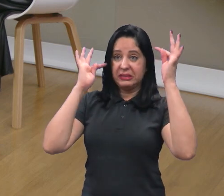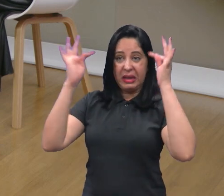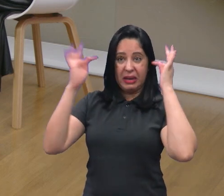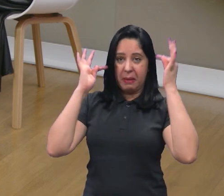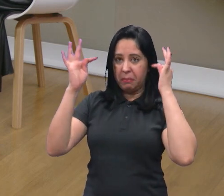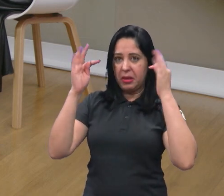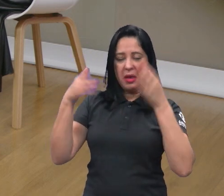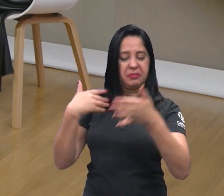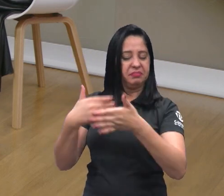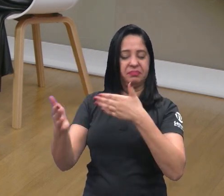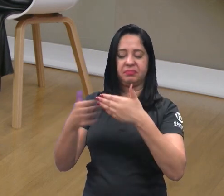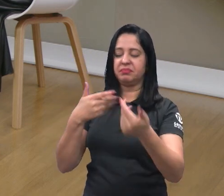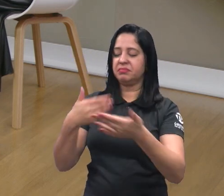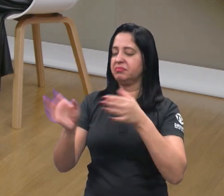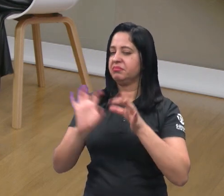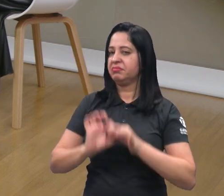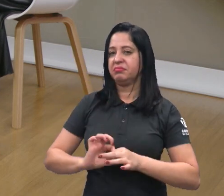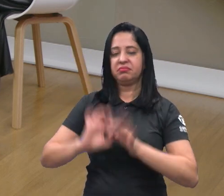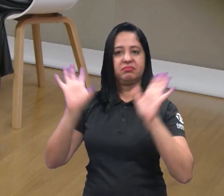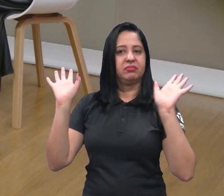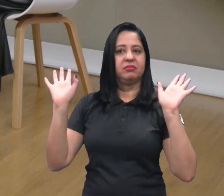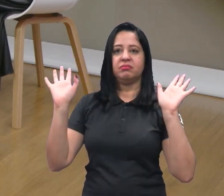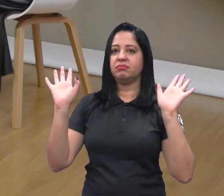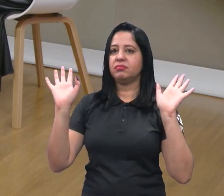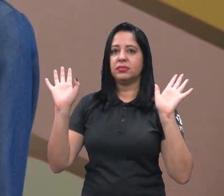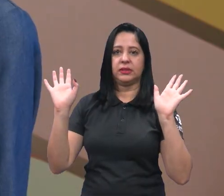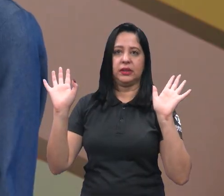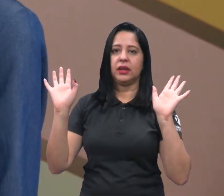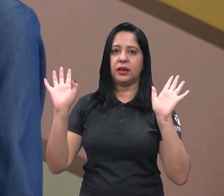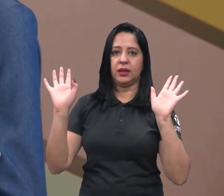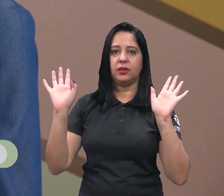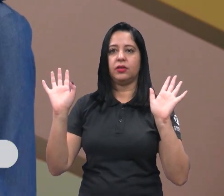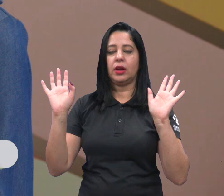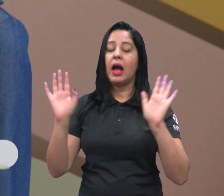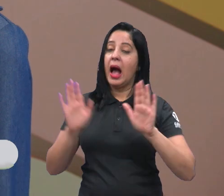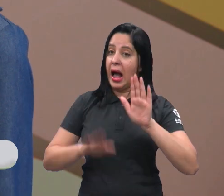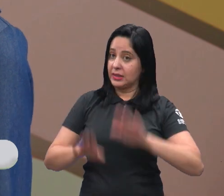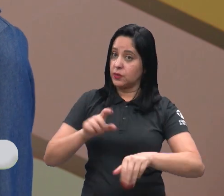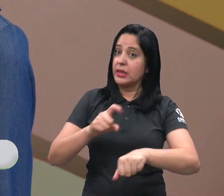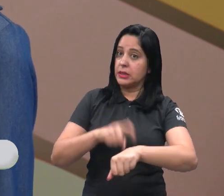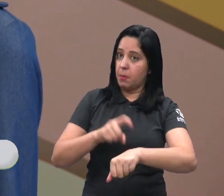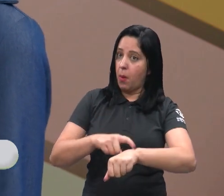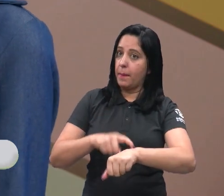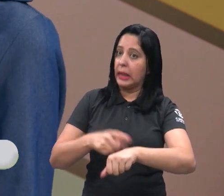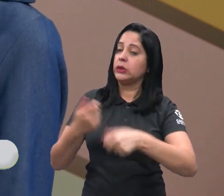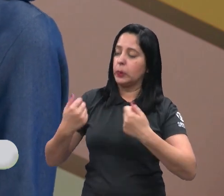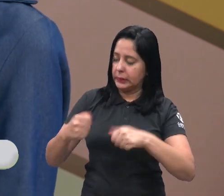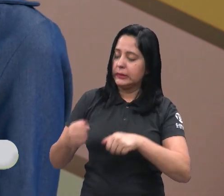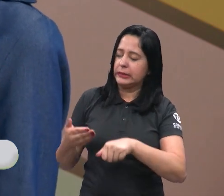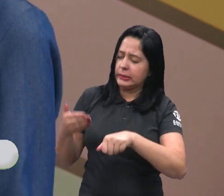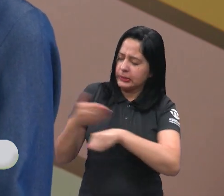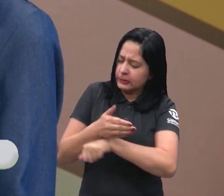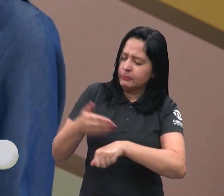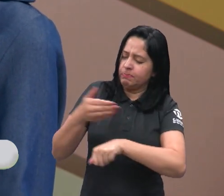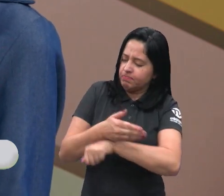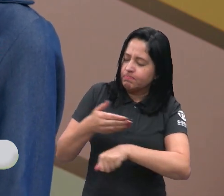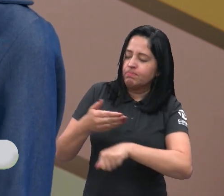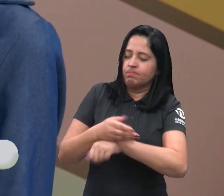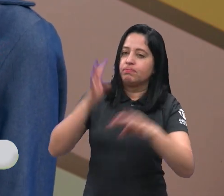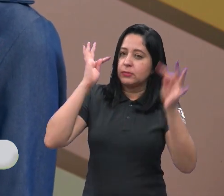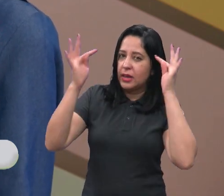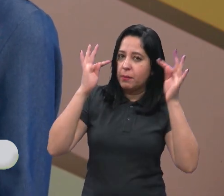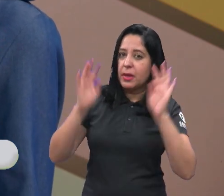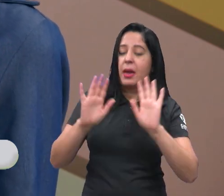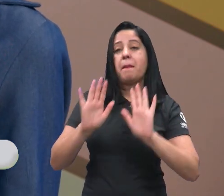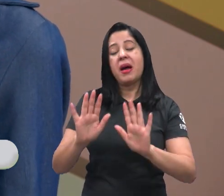contraindicação. Tá? Ela tem sinais amarelos e vermelhos, né? Tem momentos que você vai precisar mesmo de um apoio terapêutico e tem momentos que